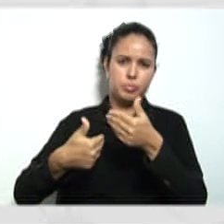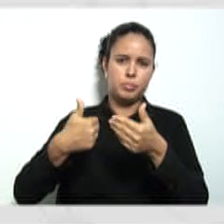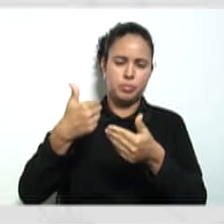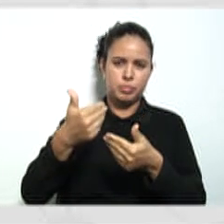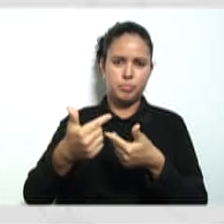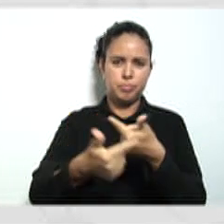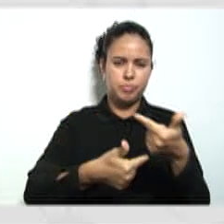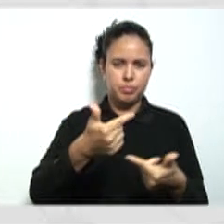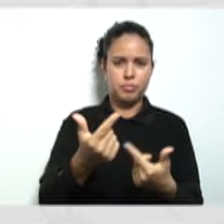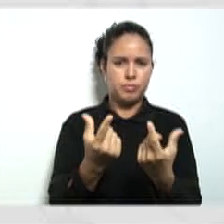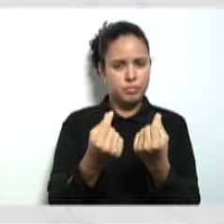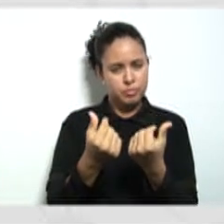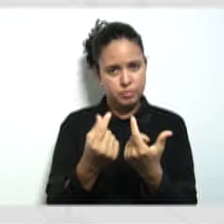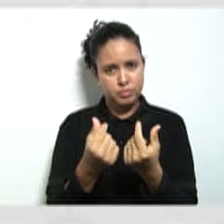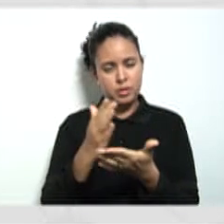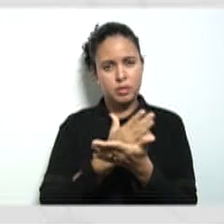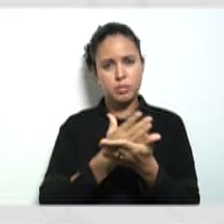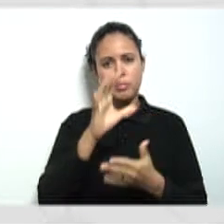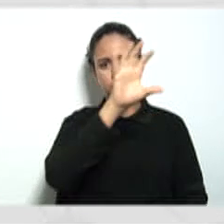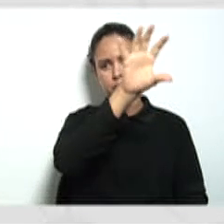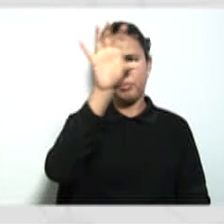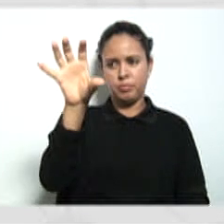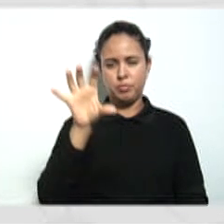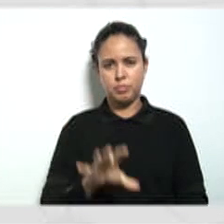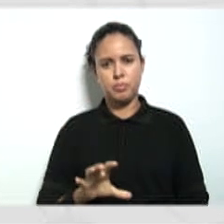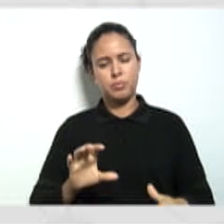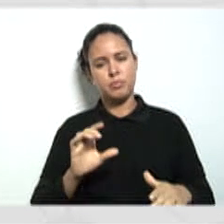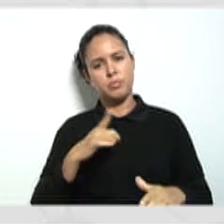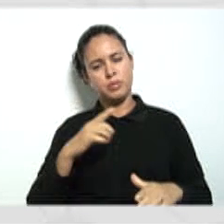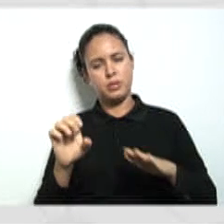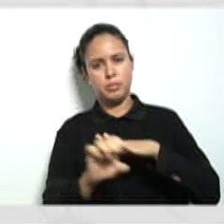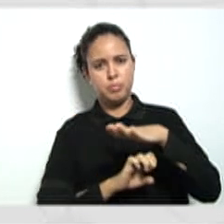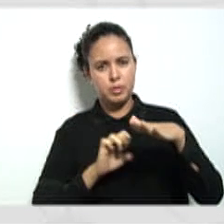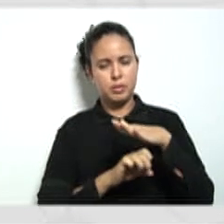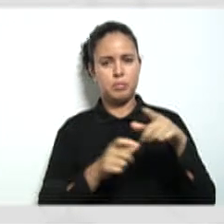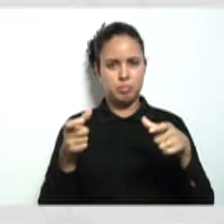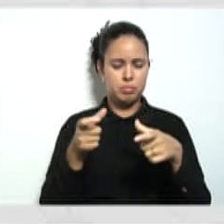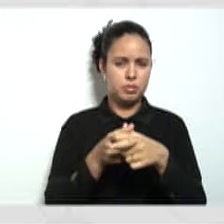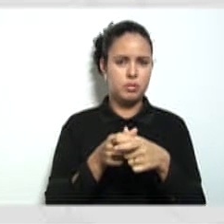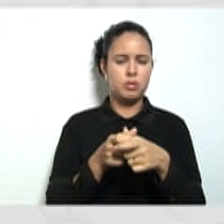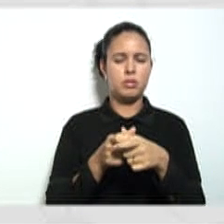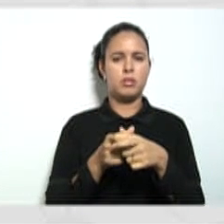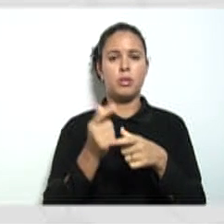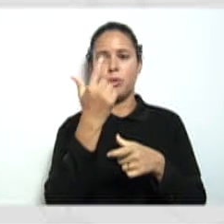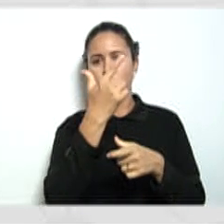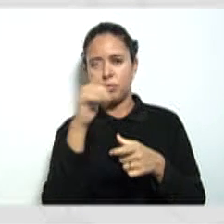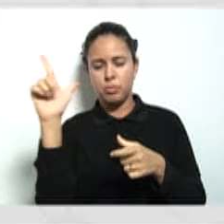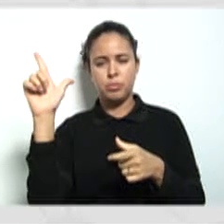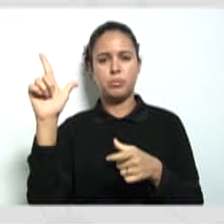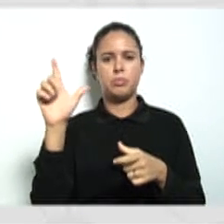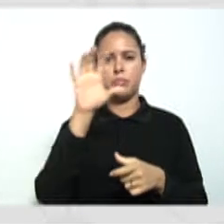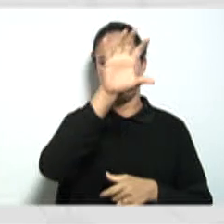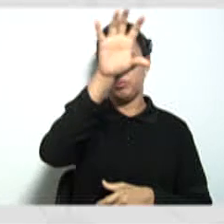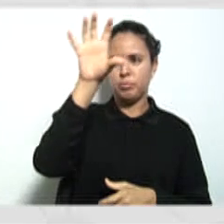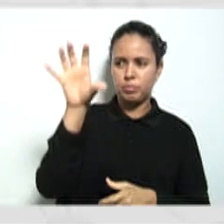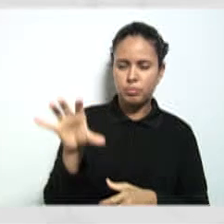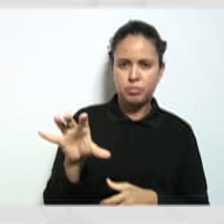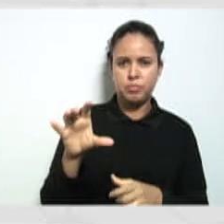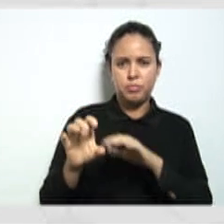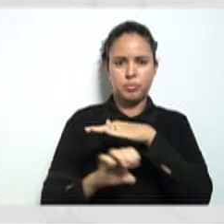algumas regiões a gente tem algumas empresas pequenas surgindo, mais empresas pequenas. Em outras regiões nós temos uma concentração de